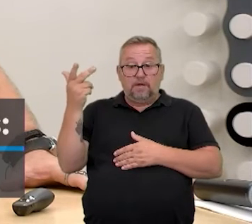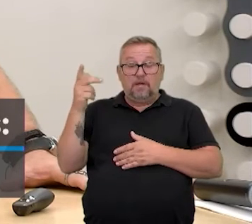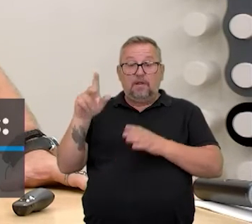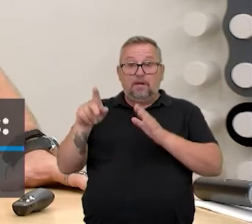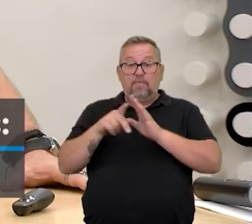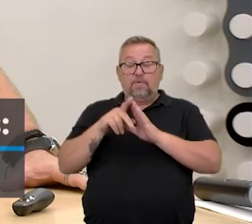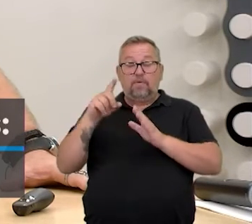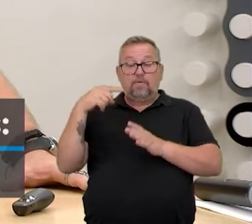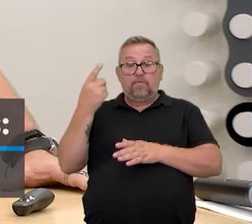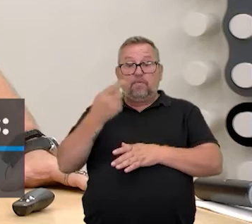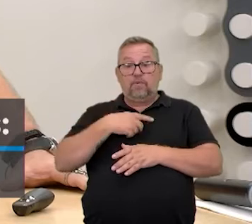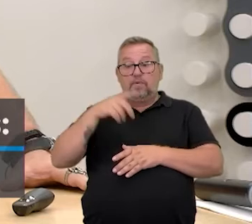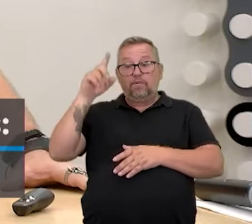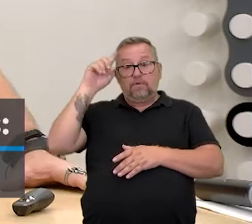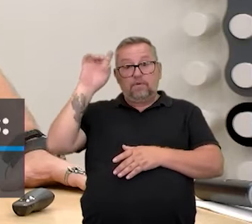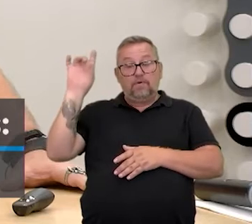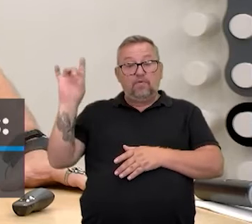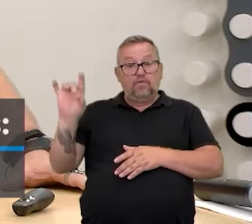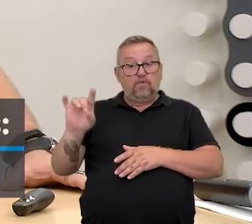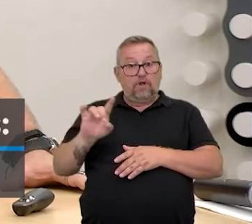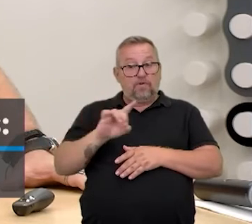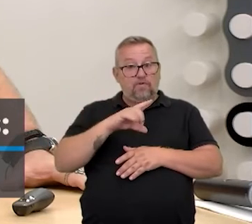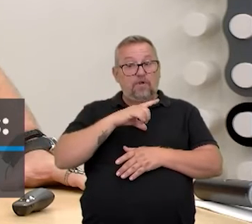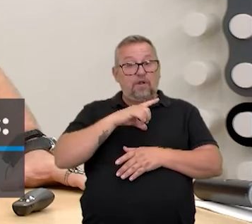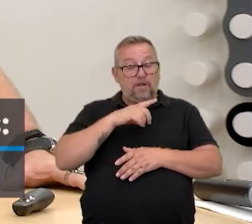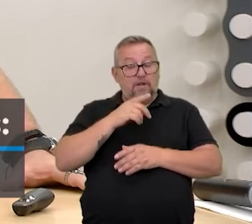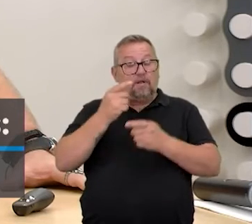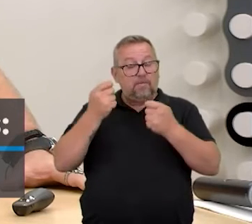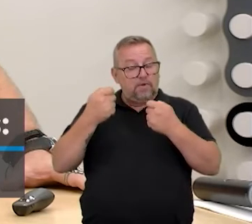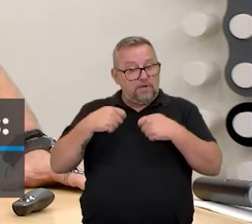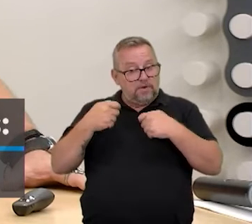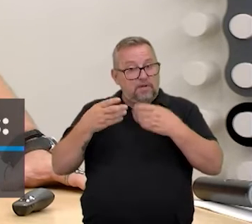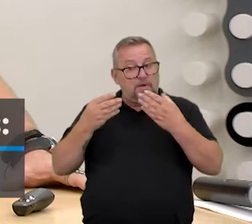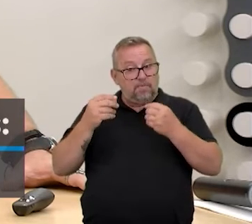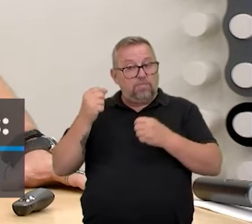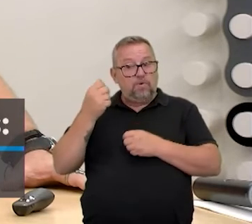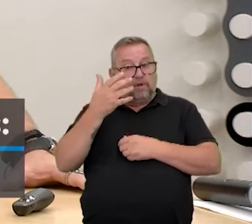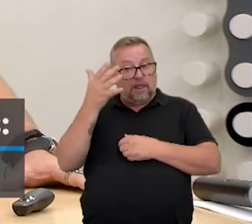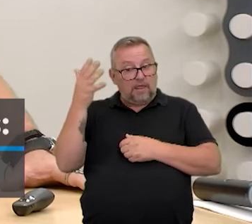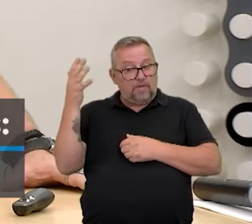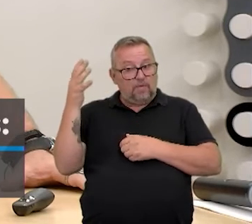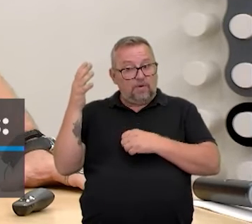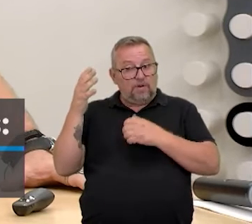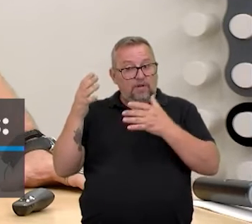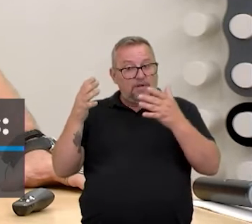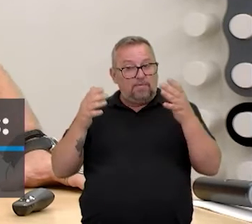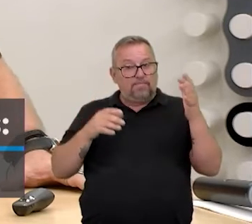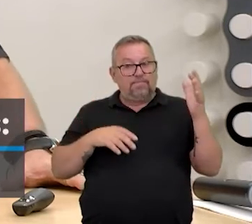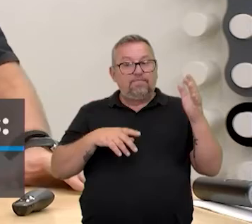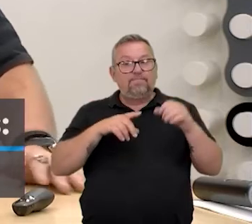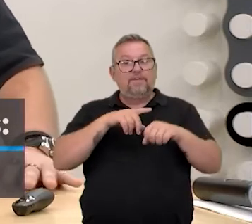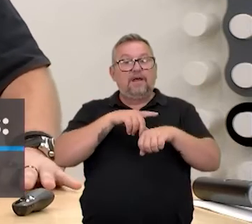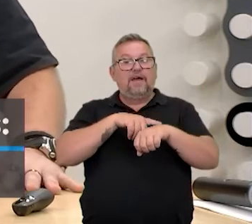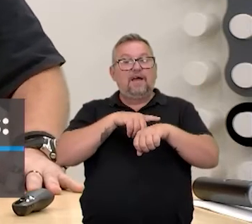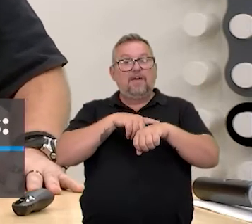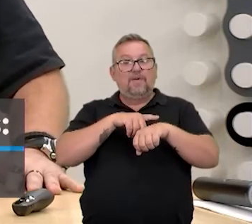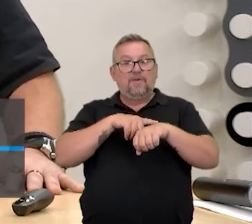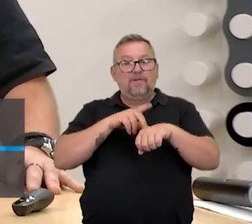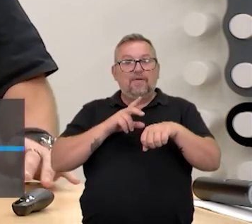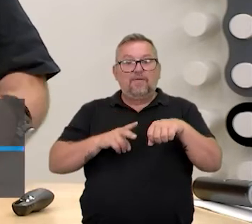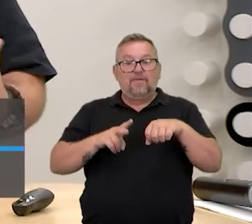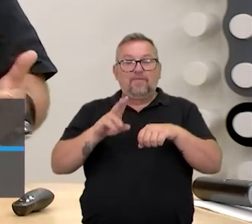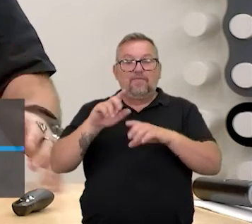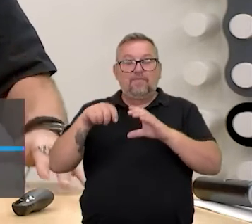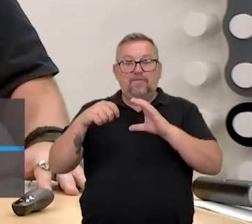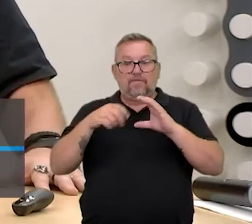nosso cotidiano e nós temos, né, muita dependência da natureza, tá certo? Então tá na hora aí, e esse vídeo é muito